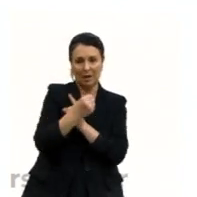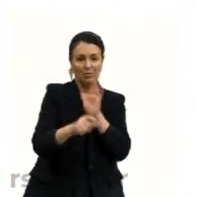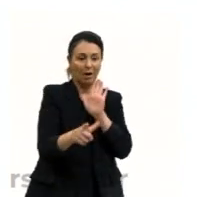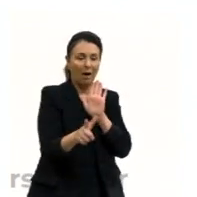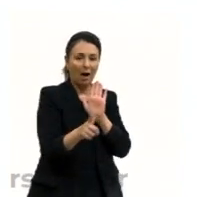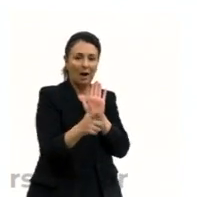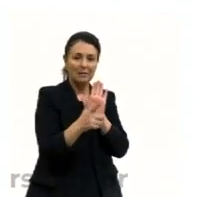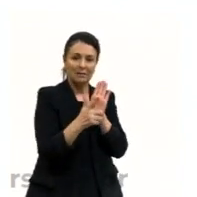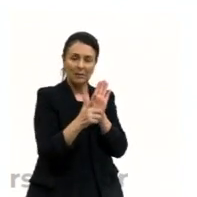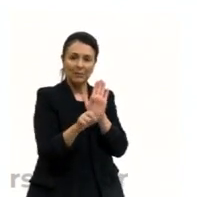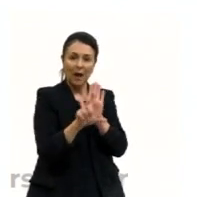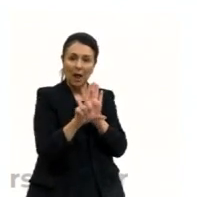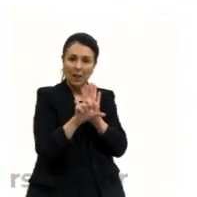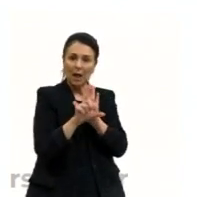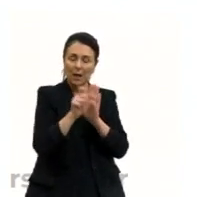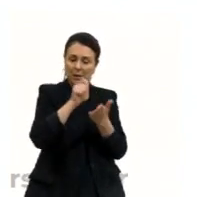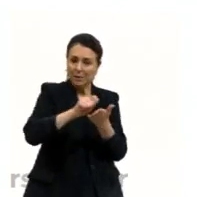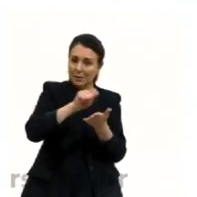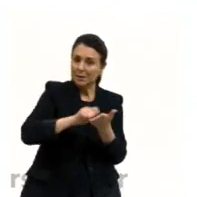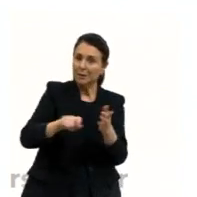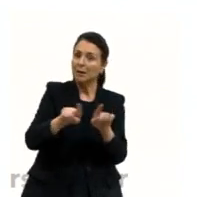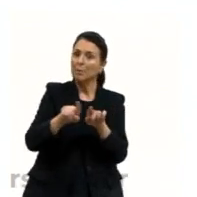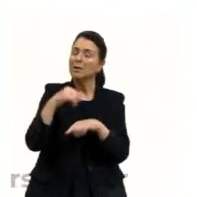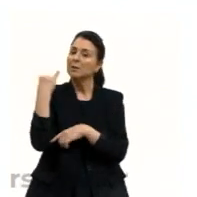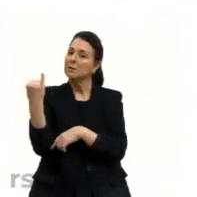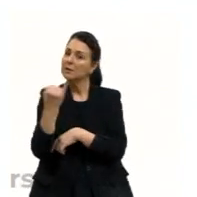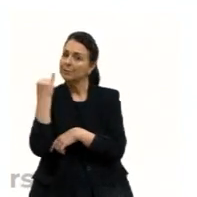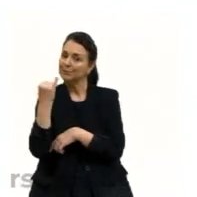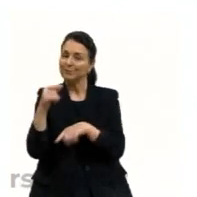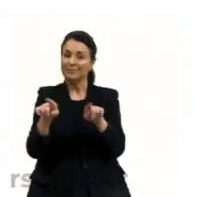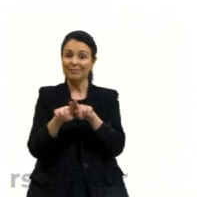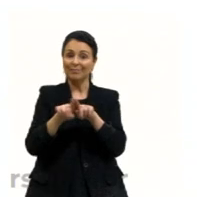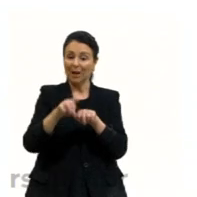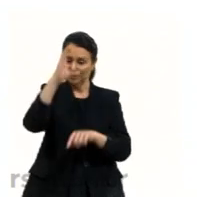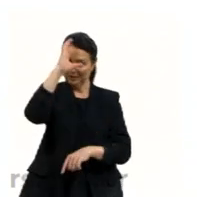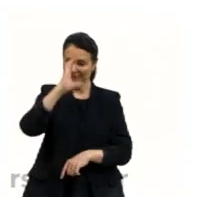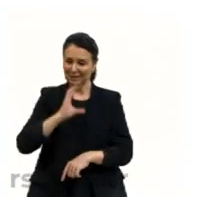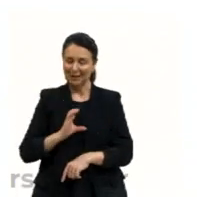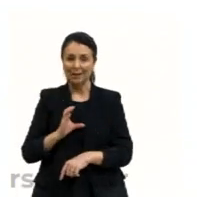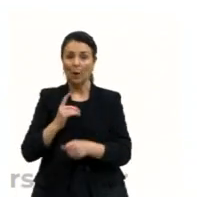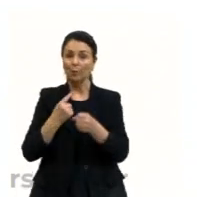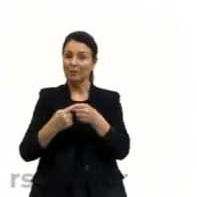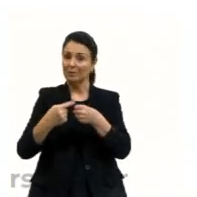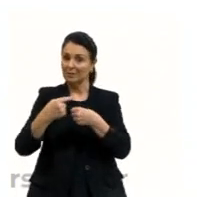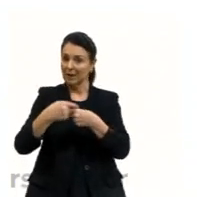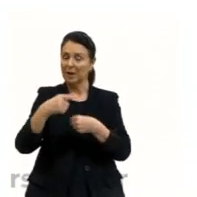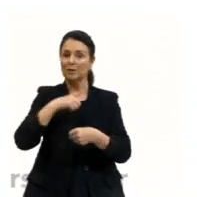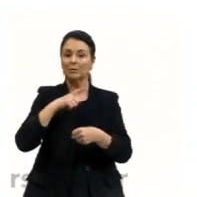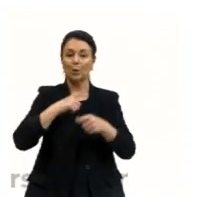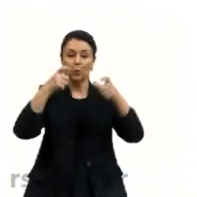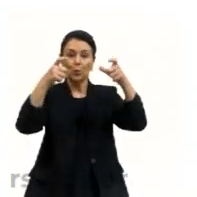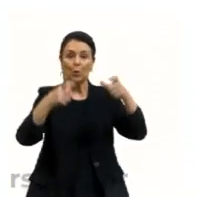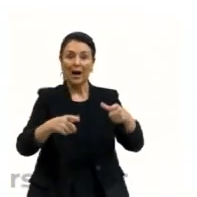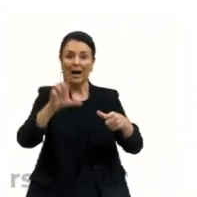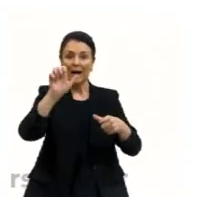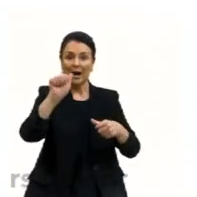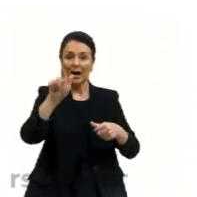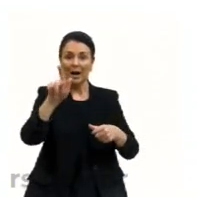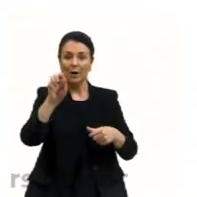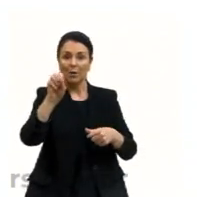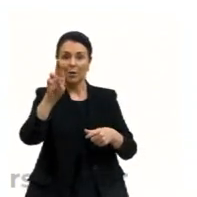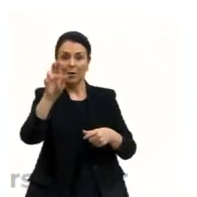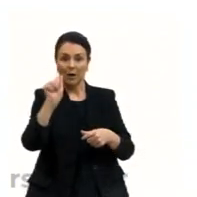vem nesse nessa onda escrita e aqui o cidadão da polis a democracia é na água onde as pessoas vão